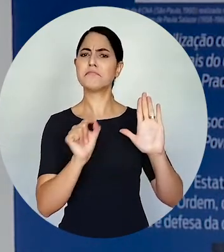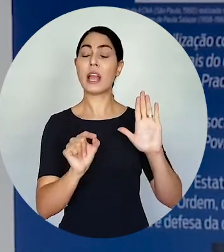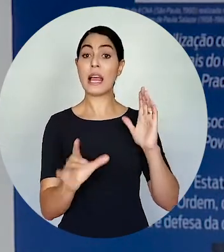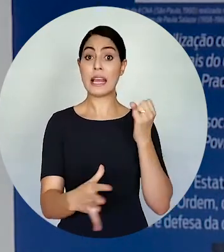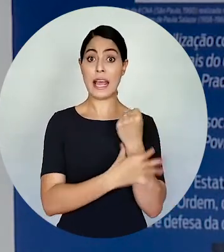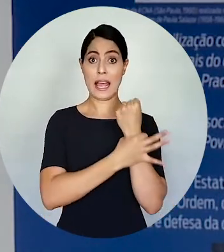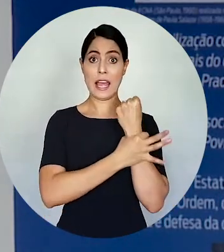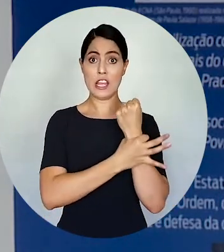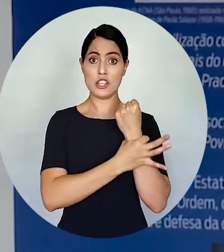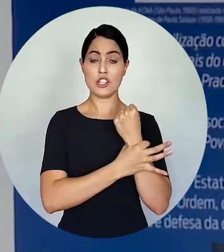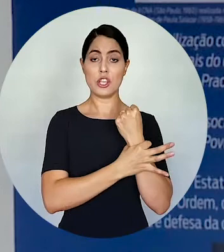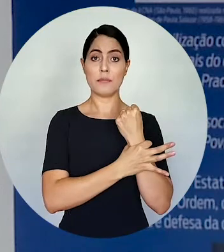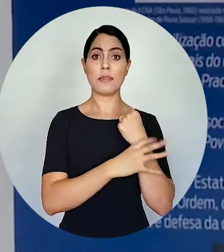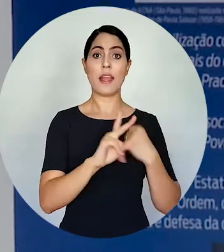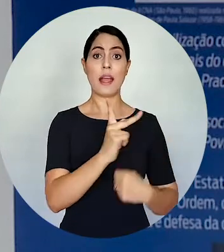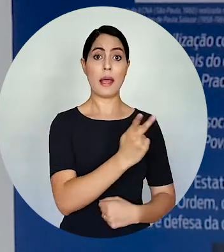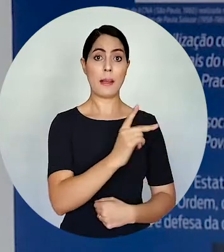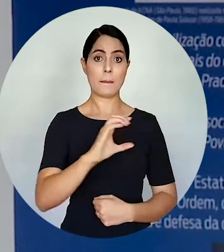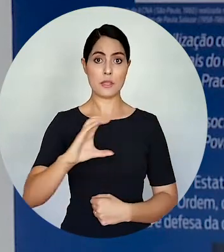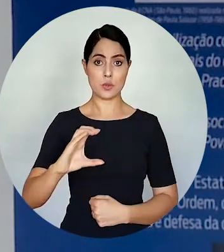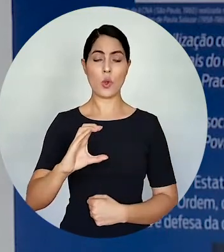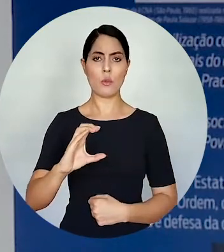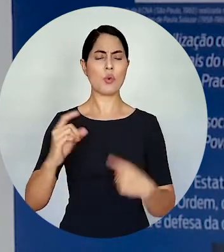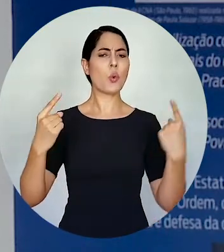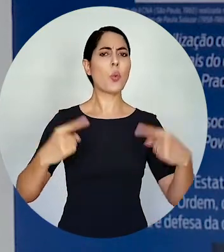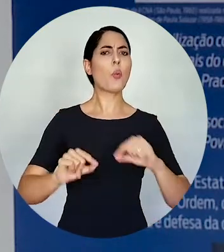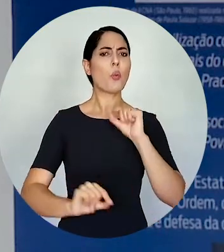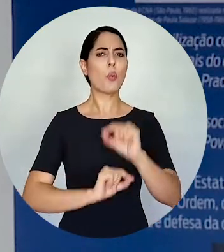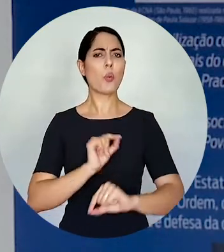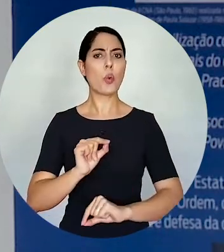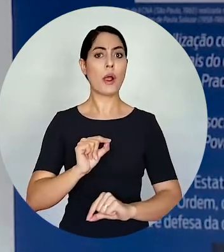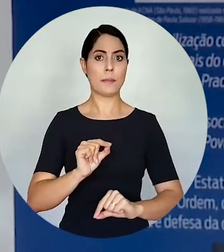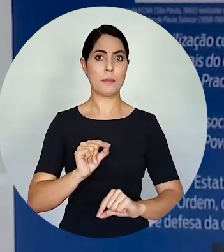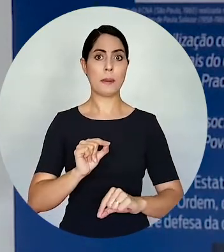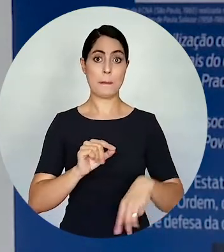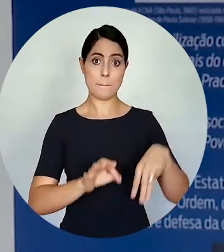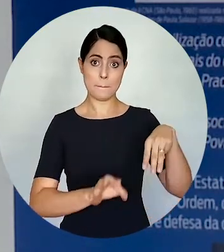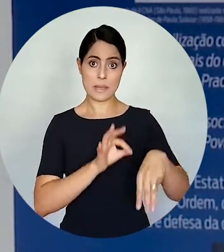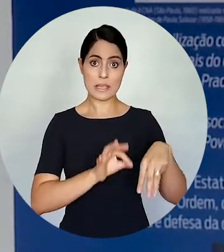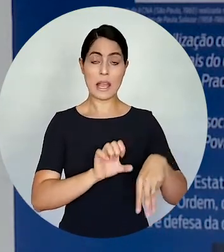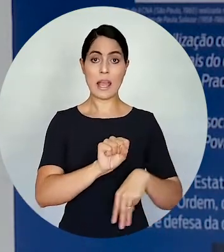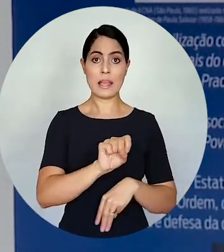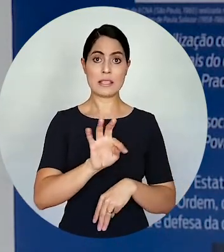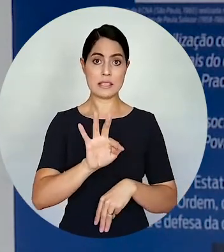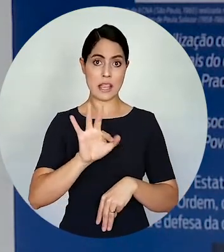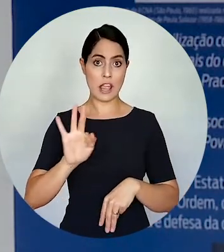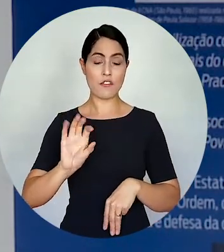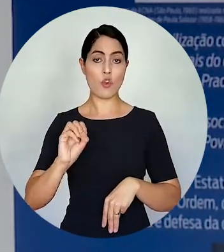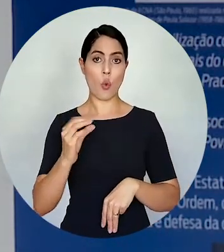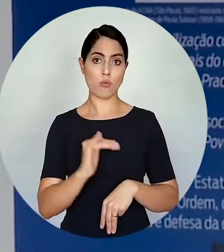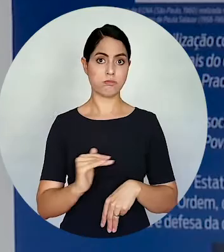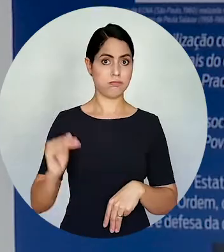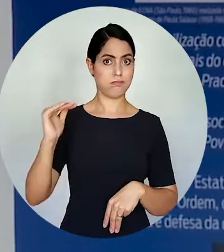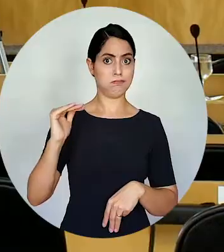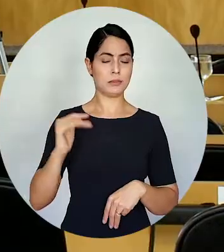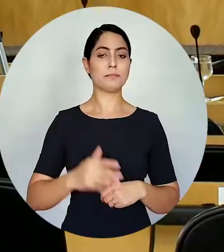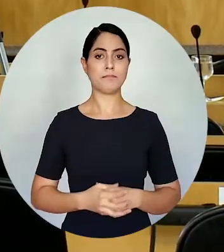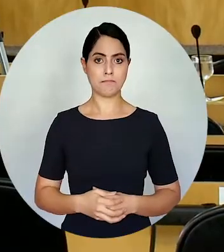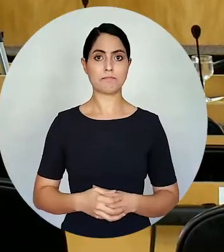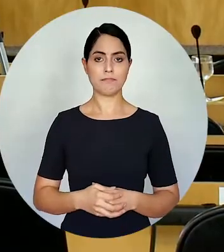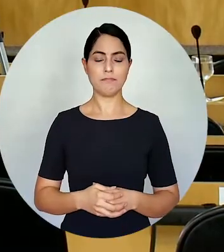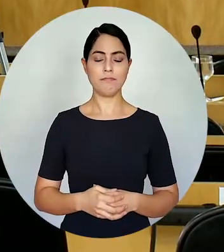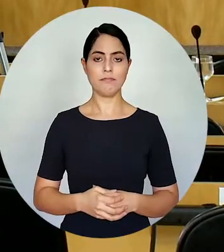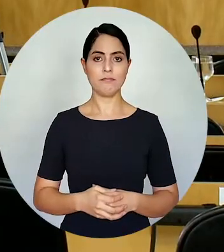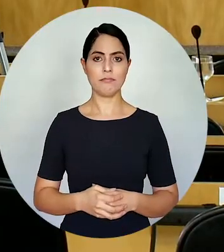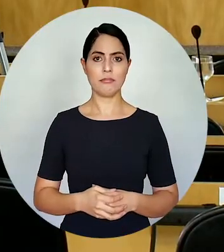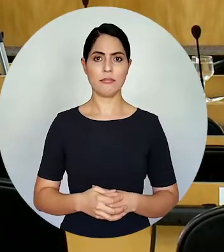o cabimento de habeas corpus contra ato praticado por ministro do STF ou seus órgãos fracionários. A